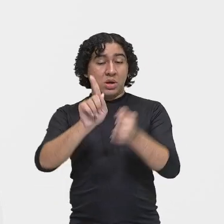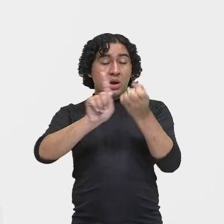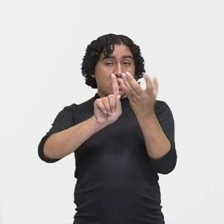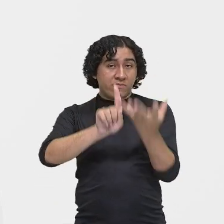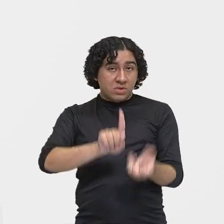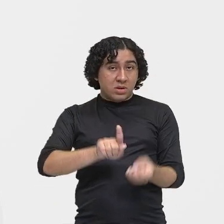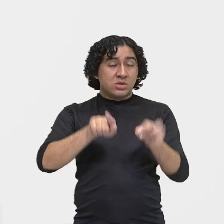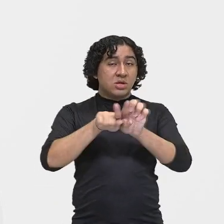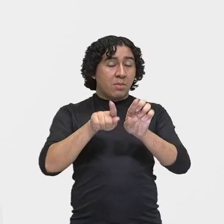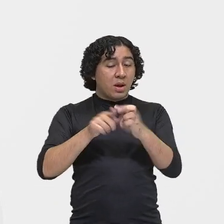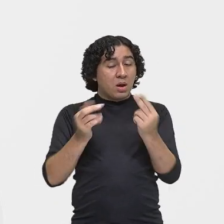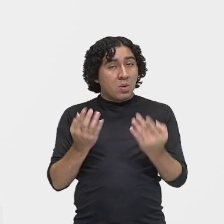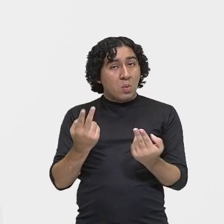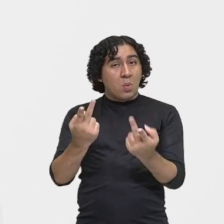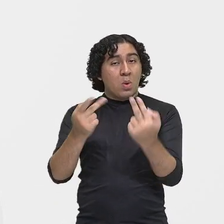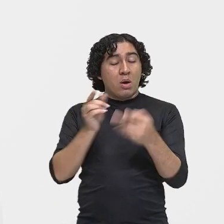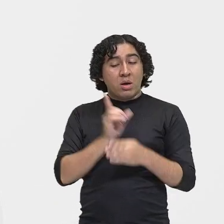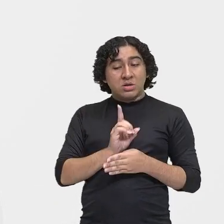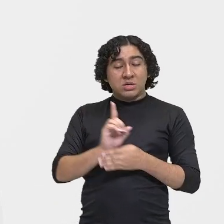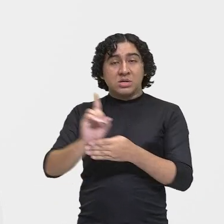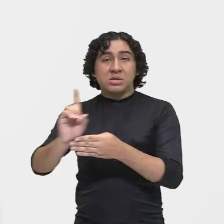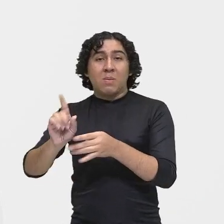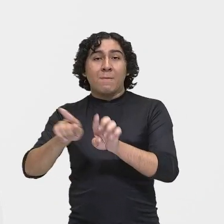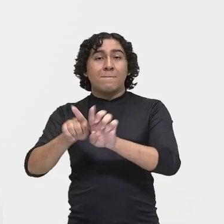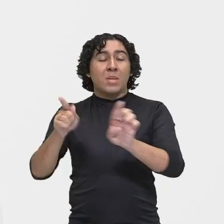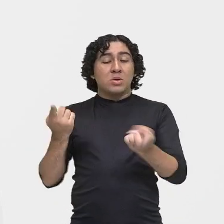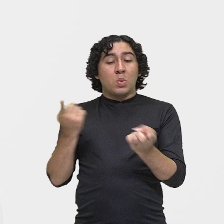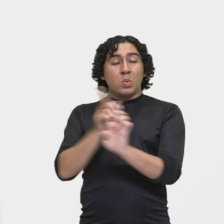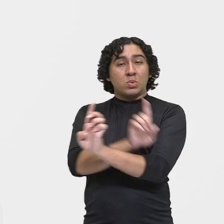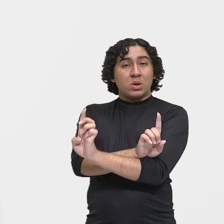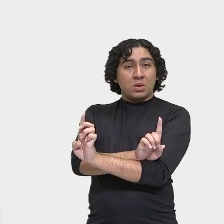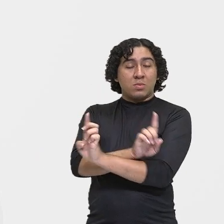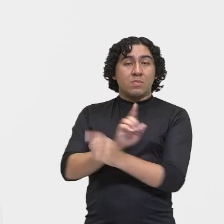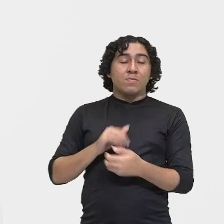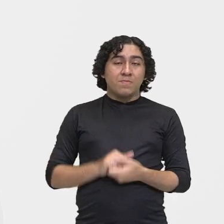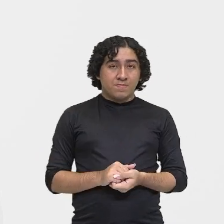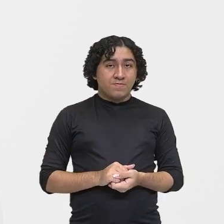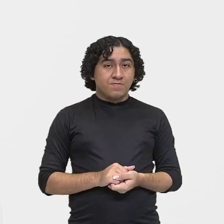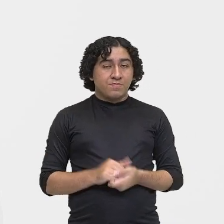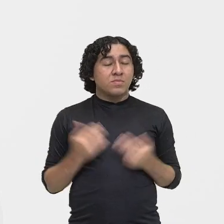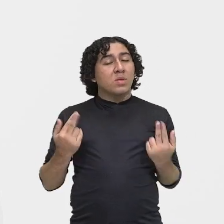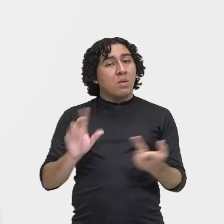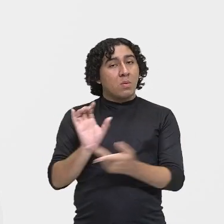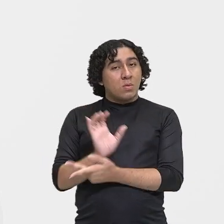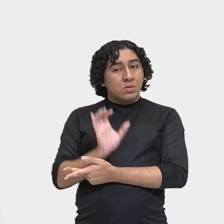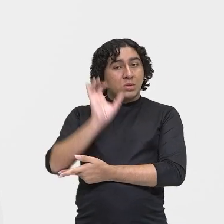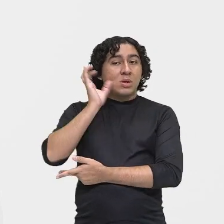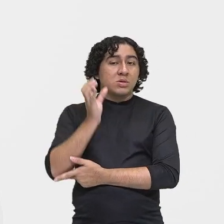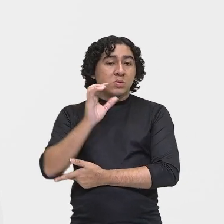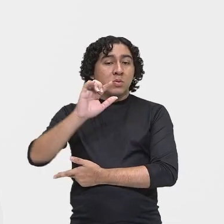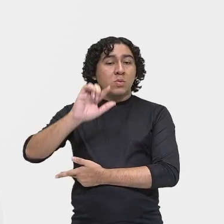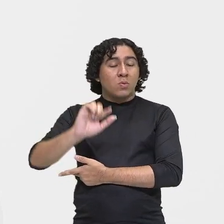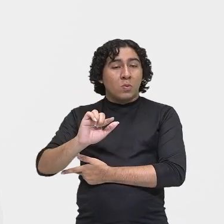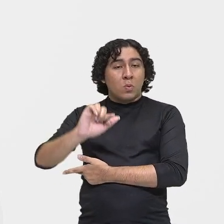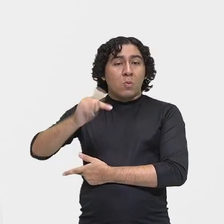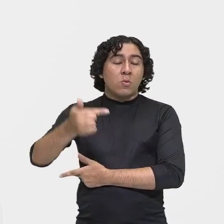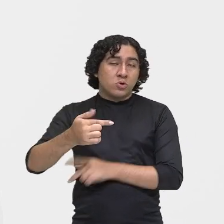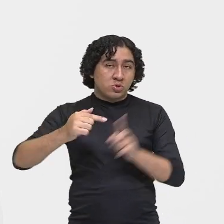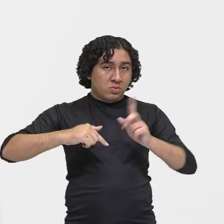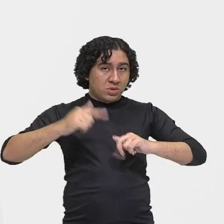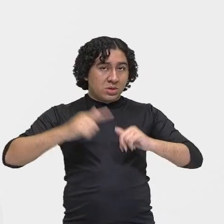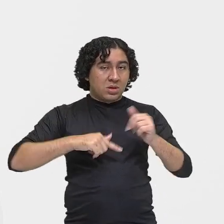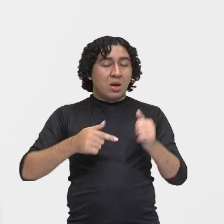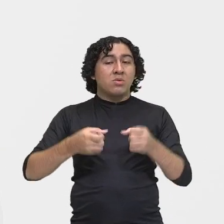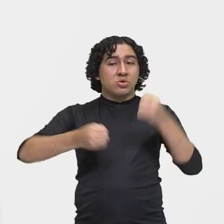mesma direção, porém com sentido contrário. Ou mesmo acontece com os demais corpos